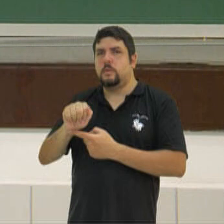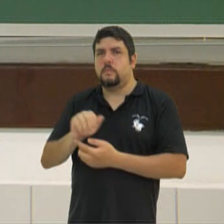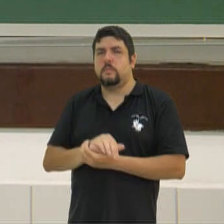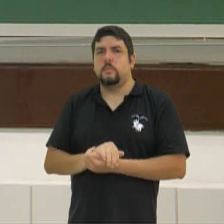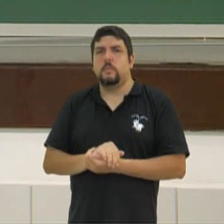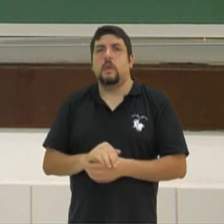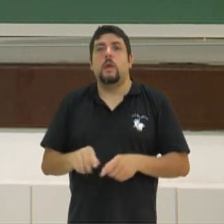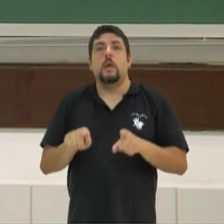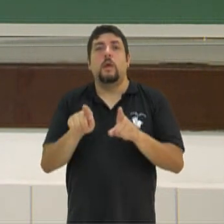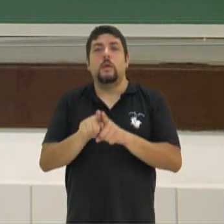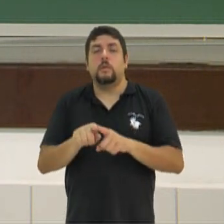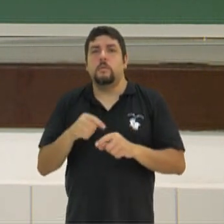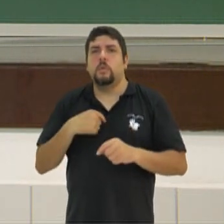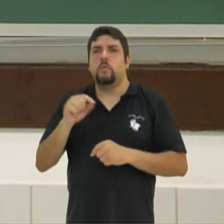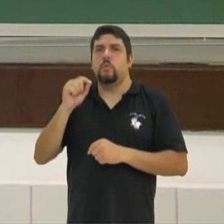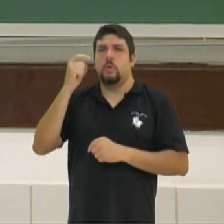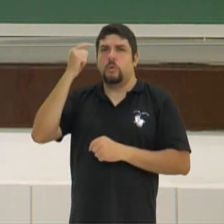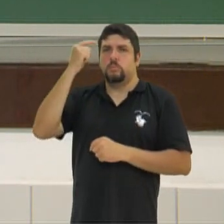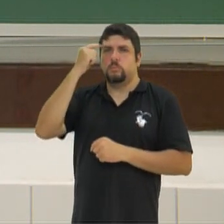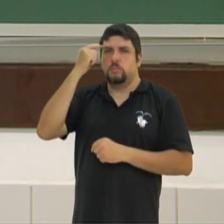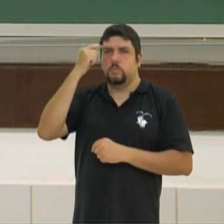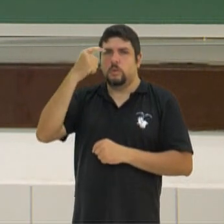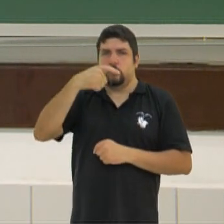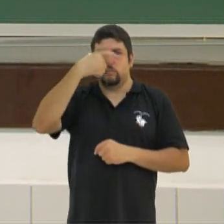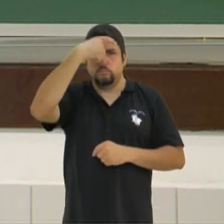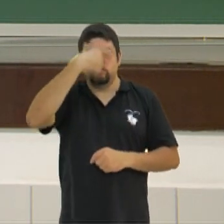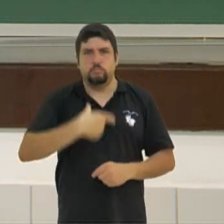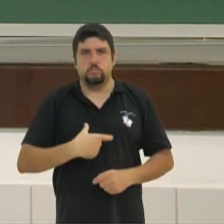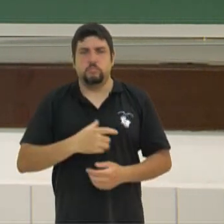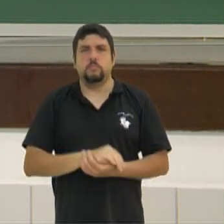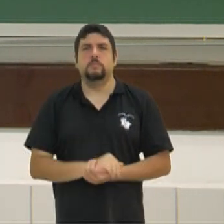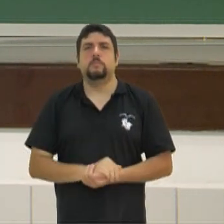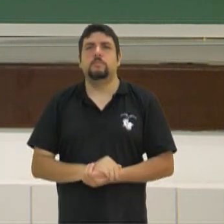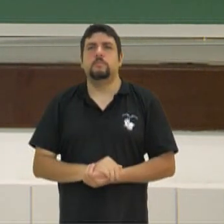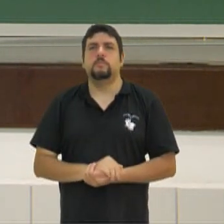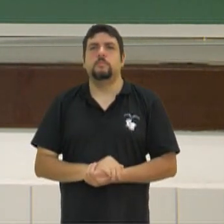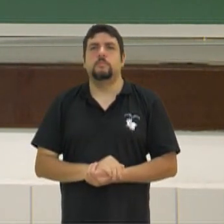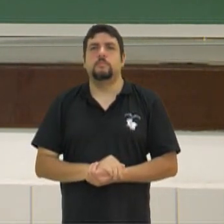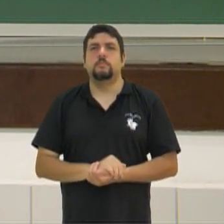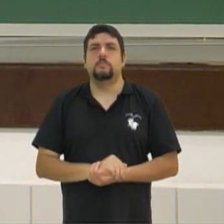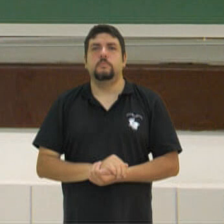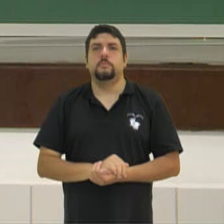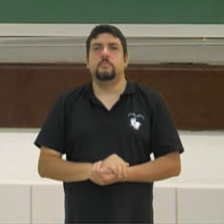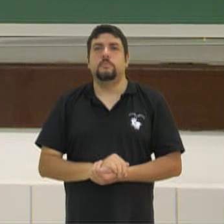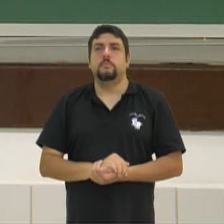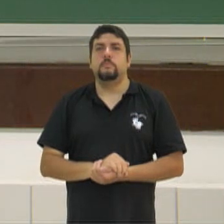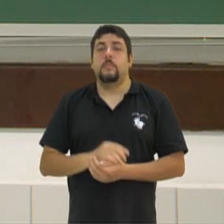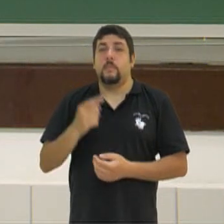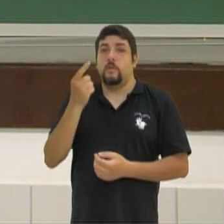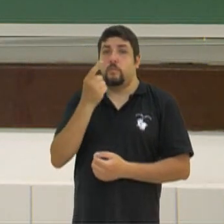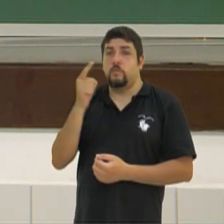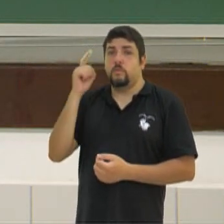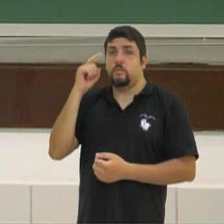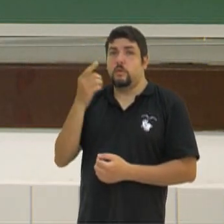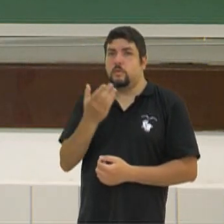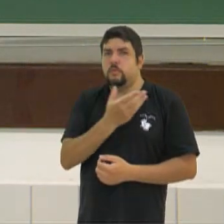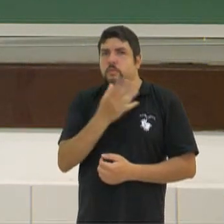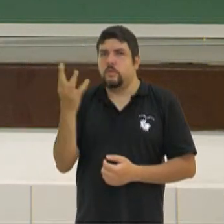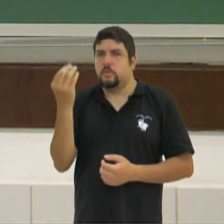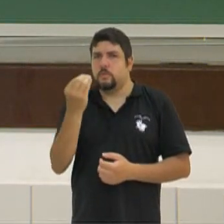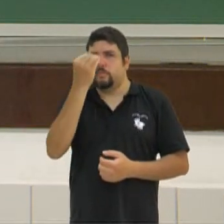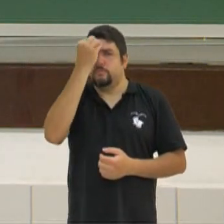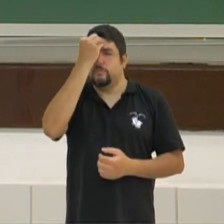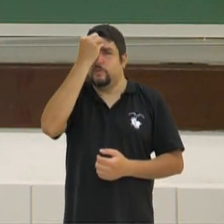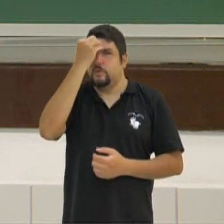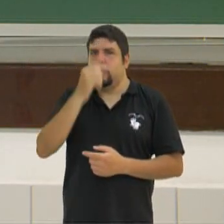de cogito ergo sum, penso logo existo. Para finalizar, e para isso ficar guardadinho lá na memória de vocês, a gente tem